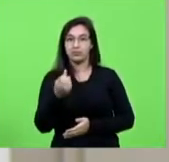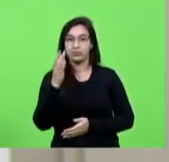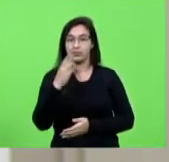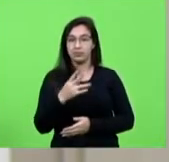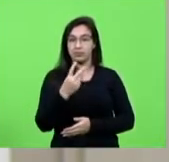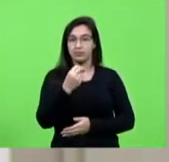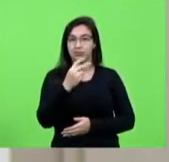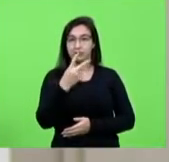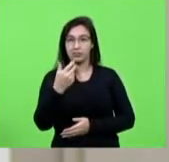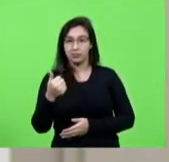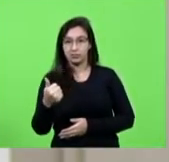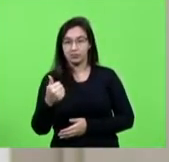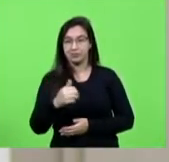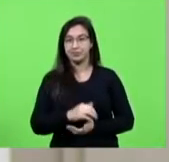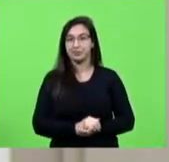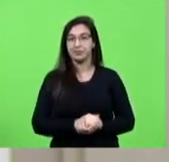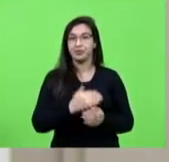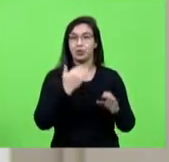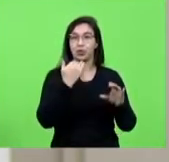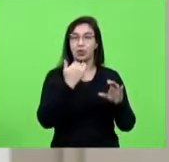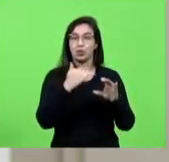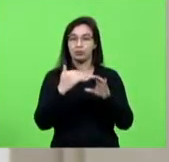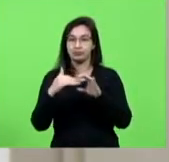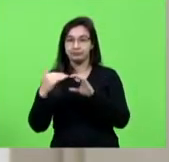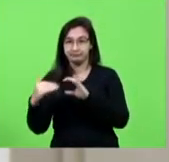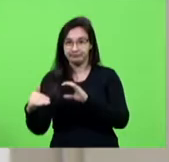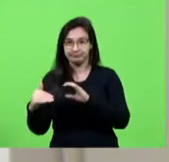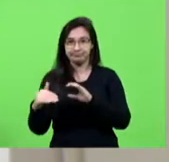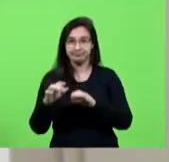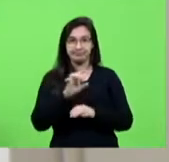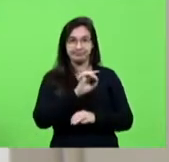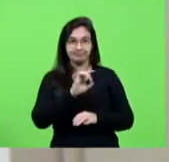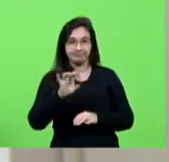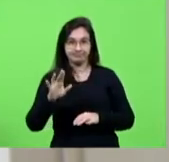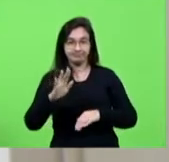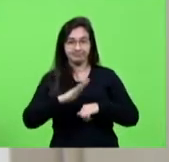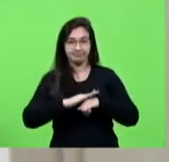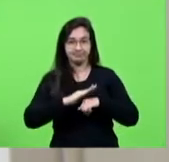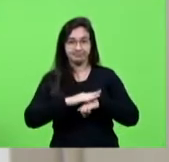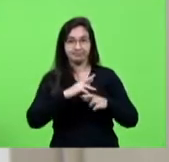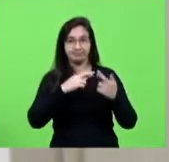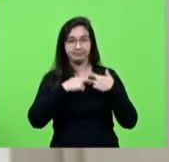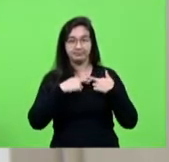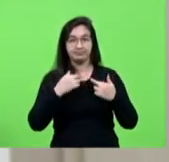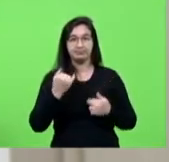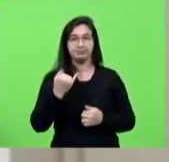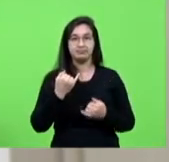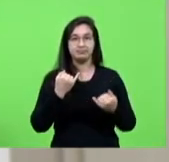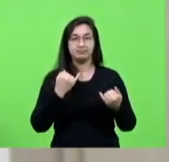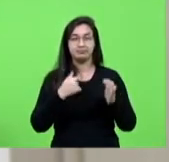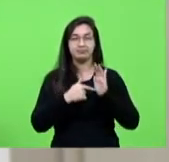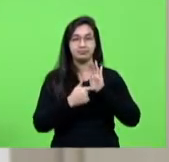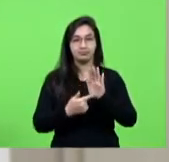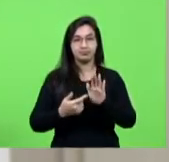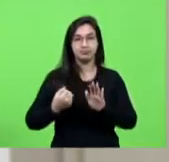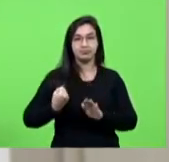906/2021 e comunicou que encaminhará os destinatários às indicações números